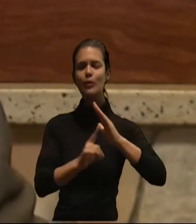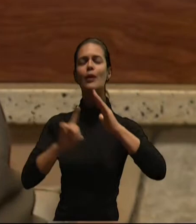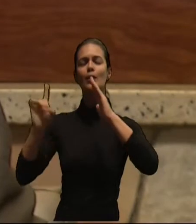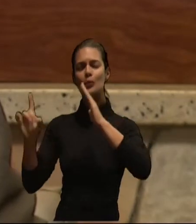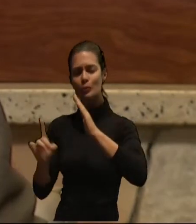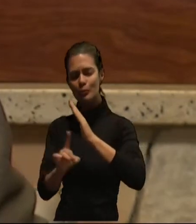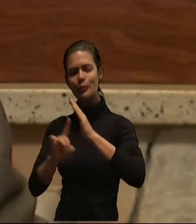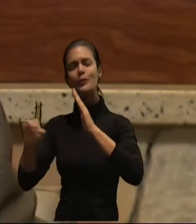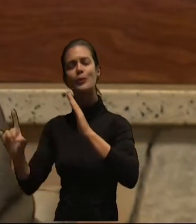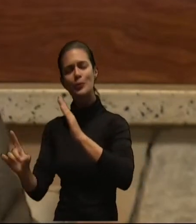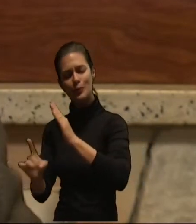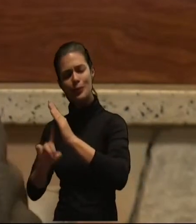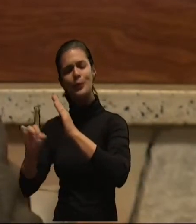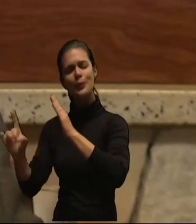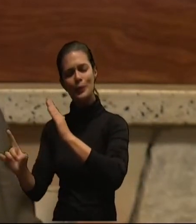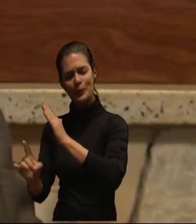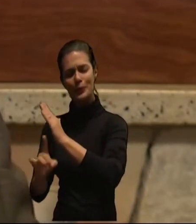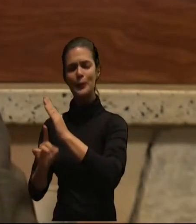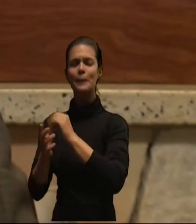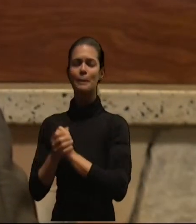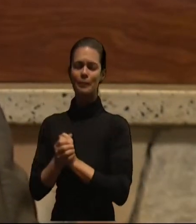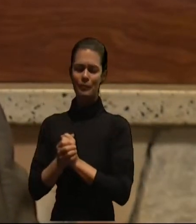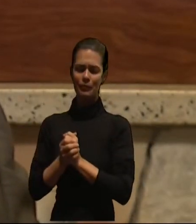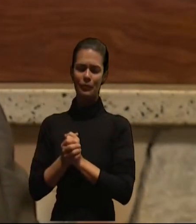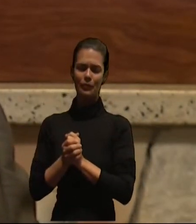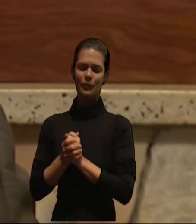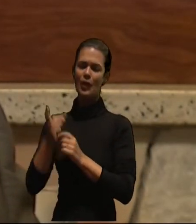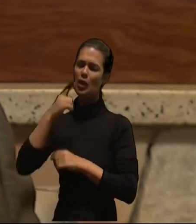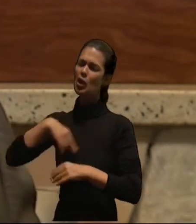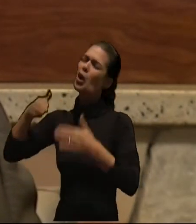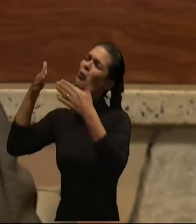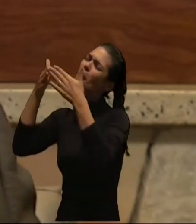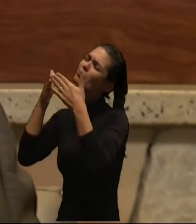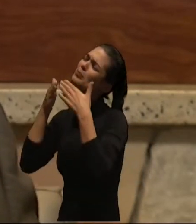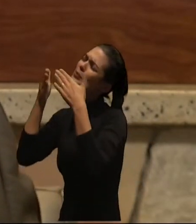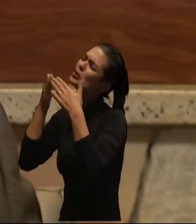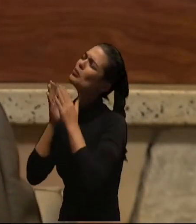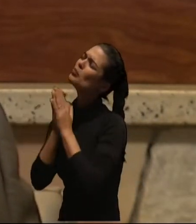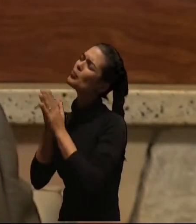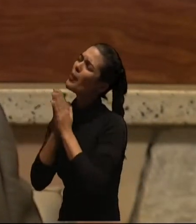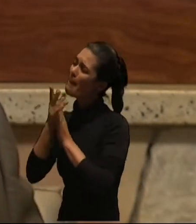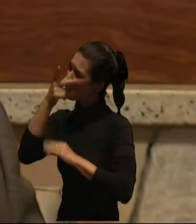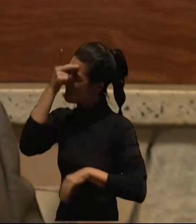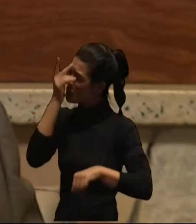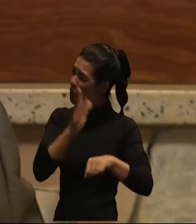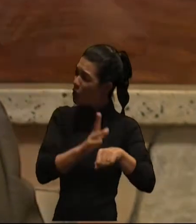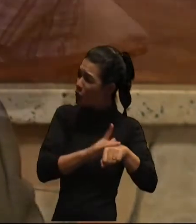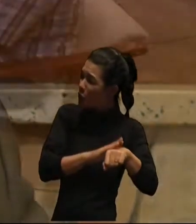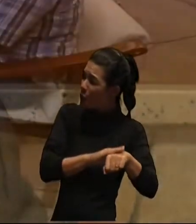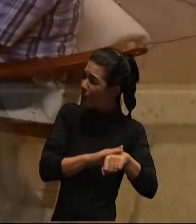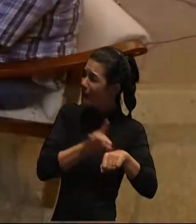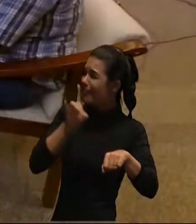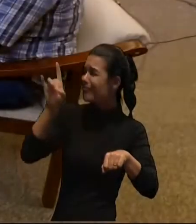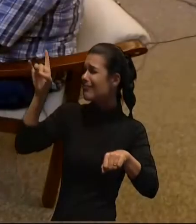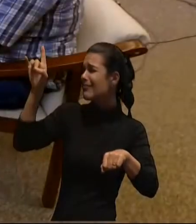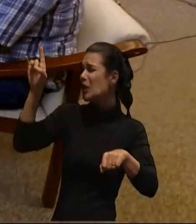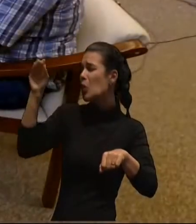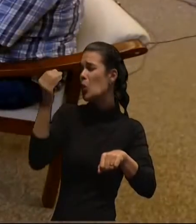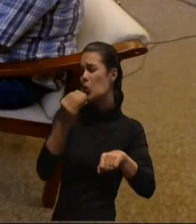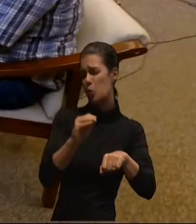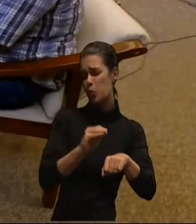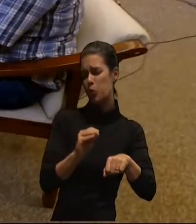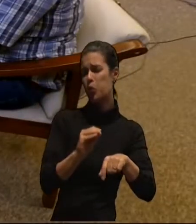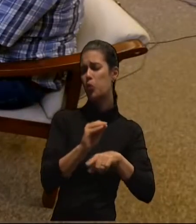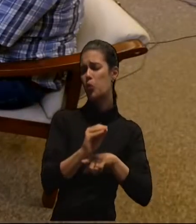especial, Senhor, como temos clamado a Ti. Senhor, cuida dos nossos enfermos, Senhor. São irmãos nossos,